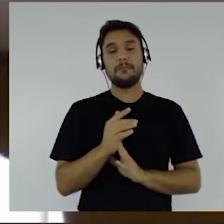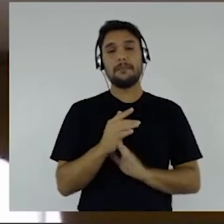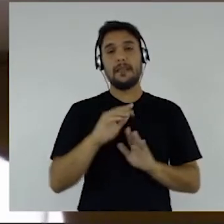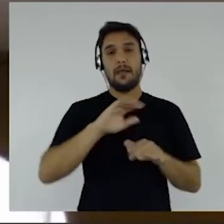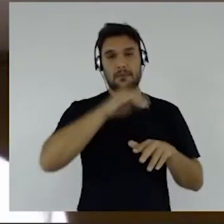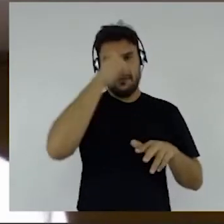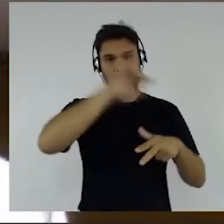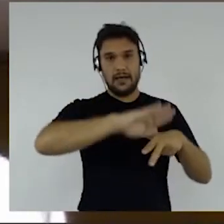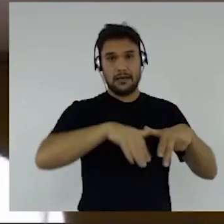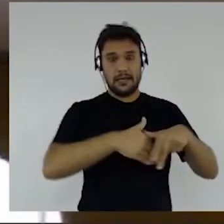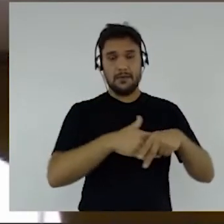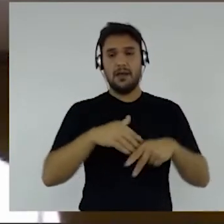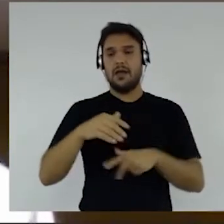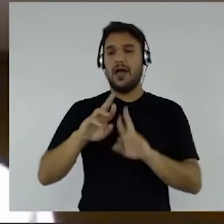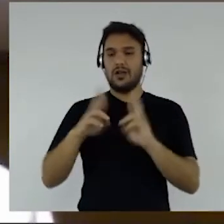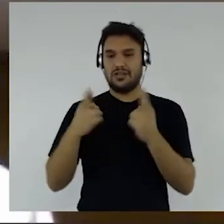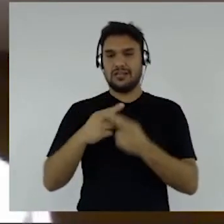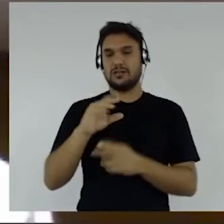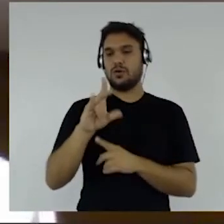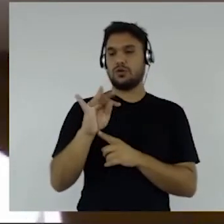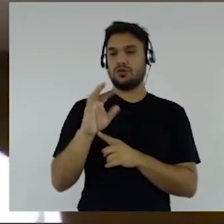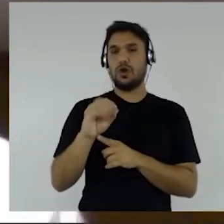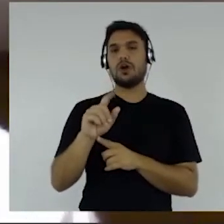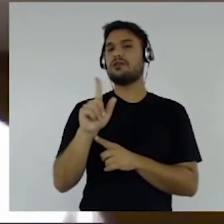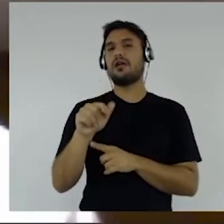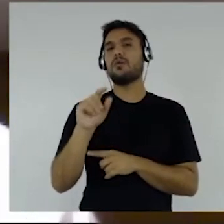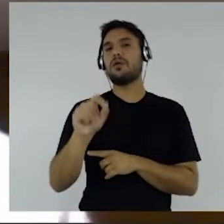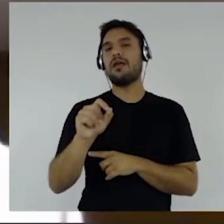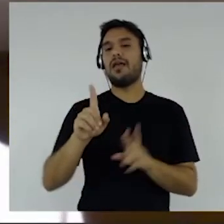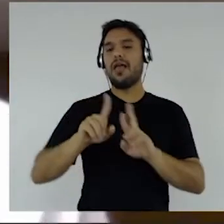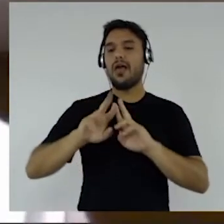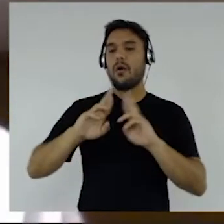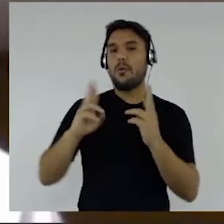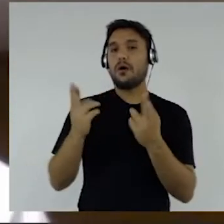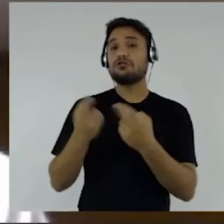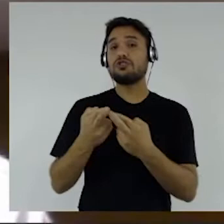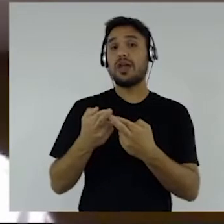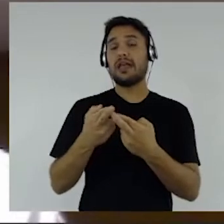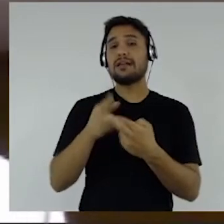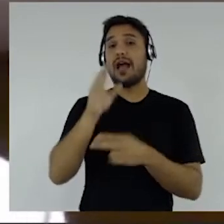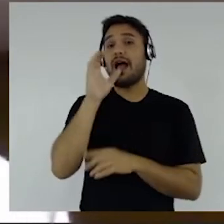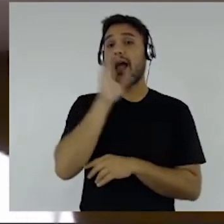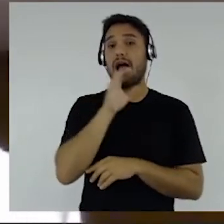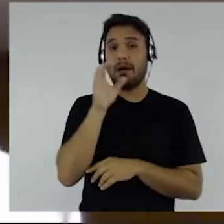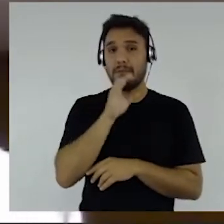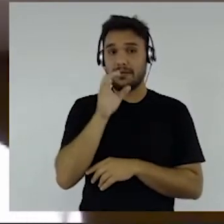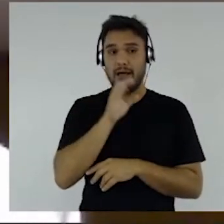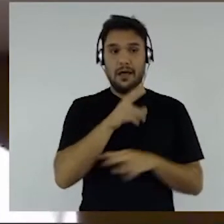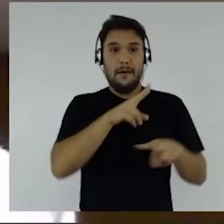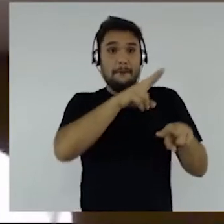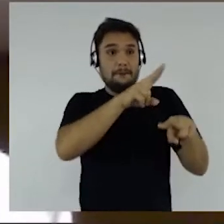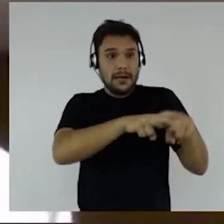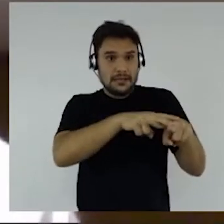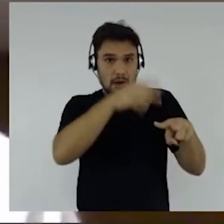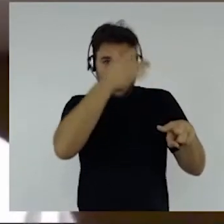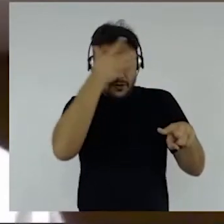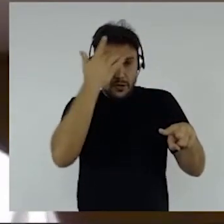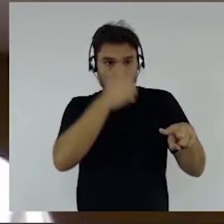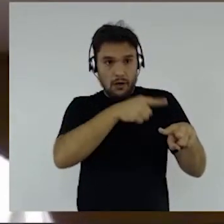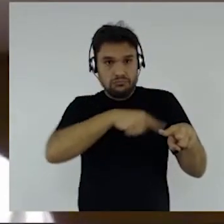pode ser conceituada como uma audiência realizada sem demora após a prisão de uma